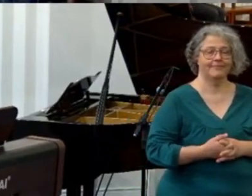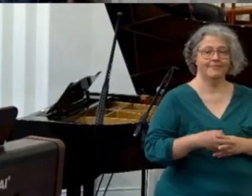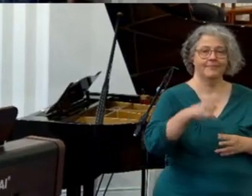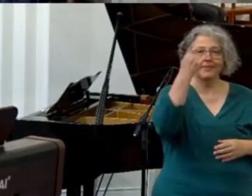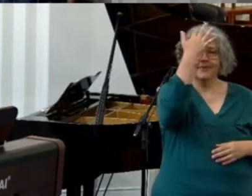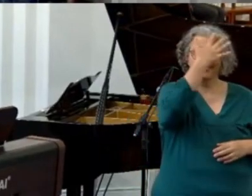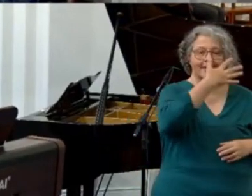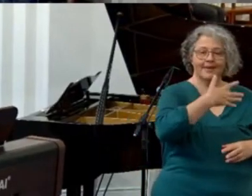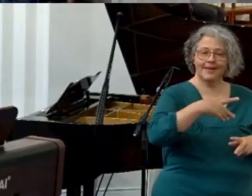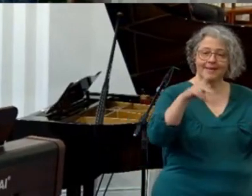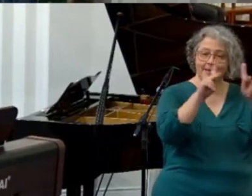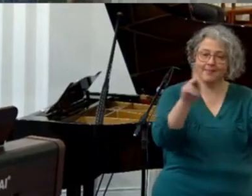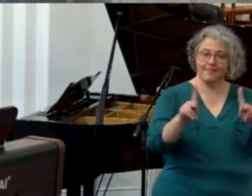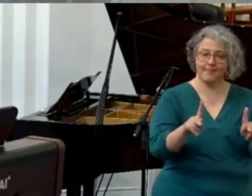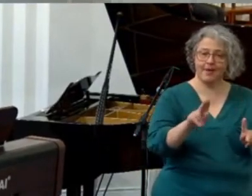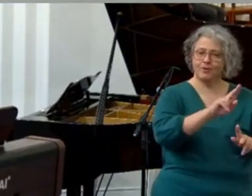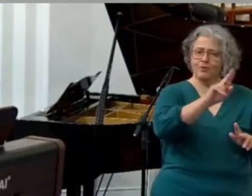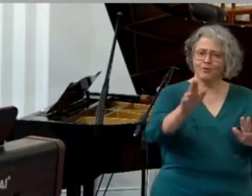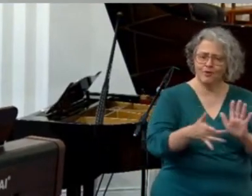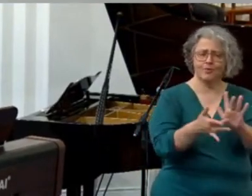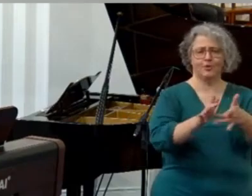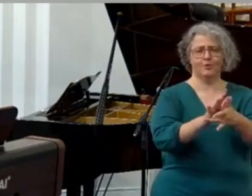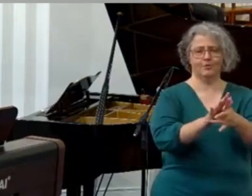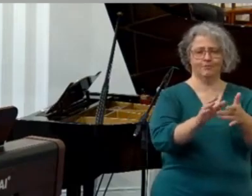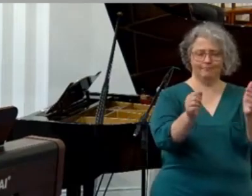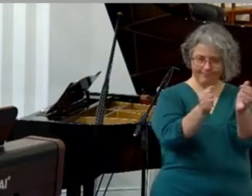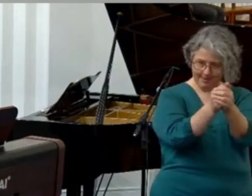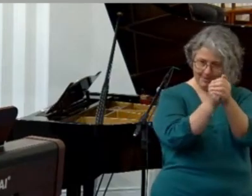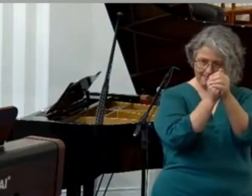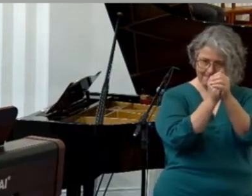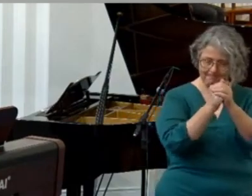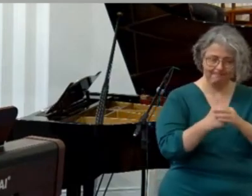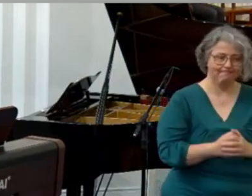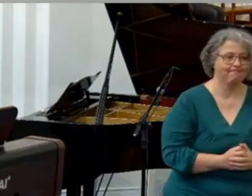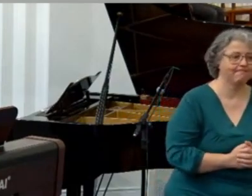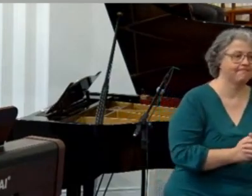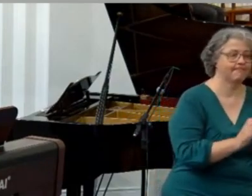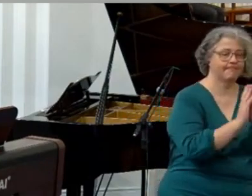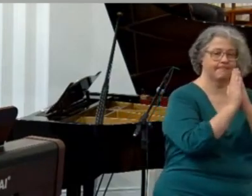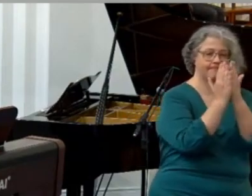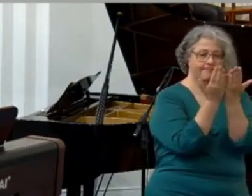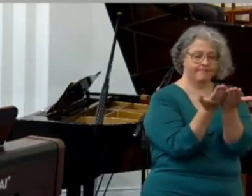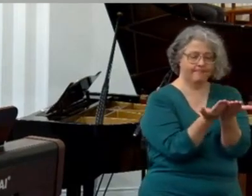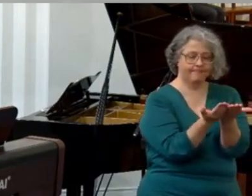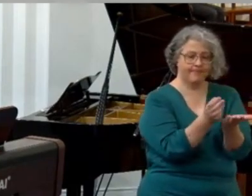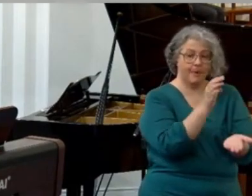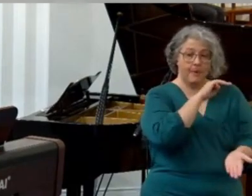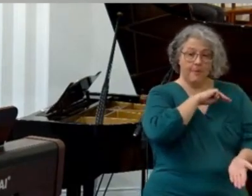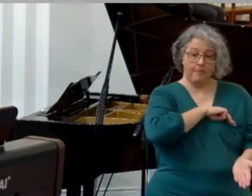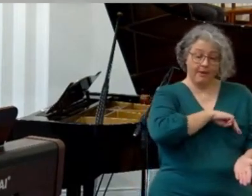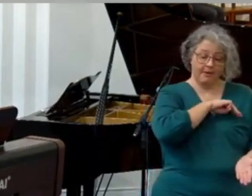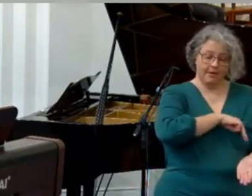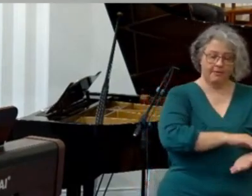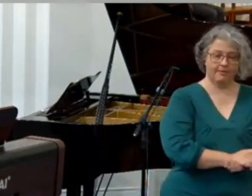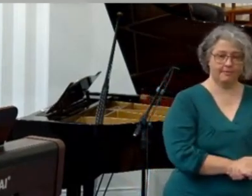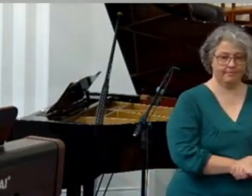Graça e paz no nome de Jesus. Abra sua Bíblia no Evangelho segundo